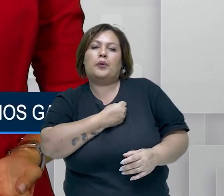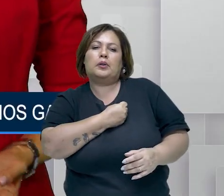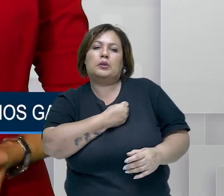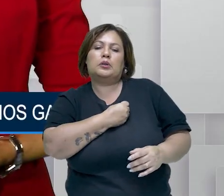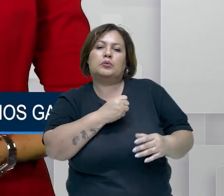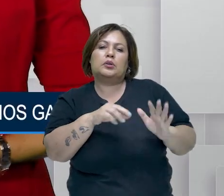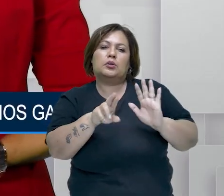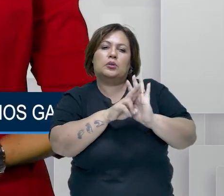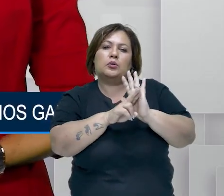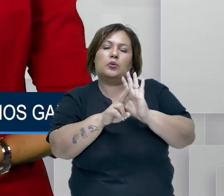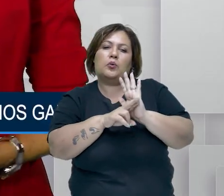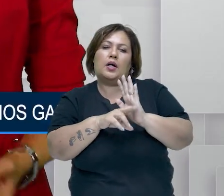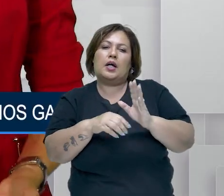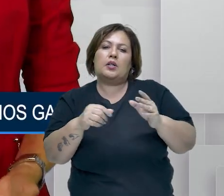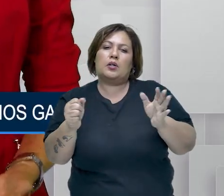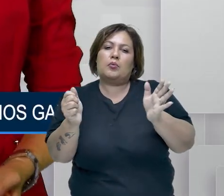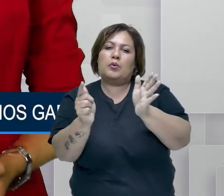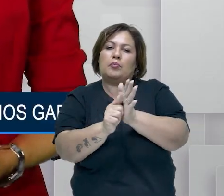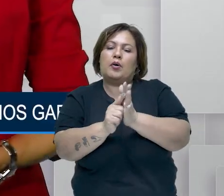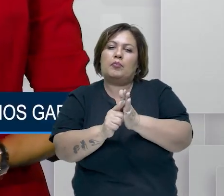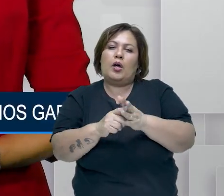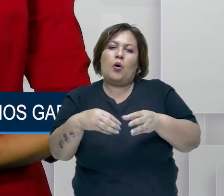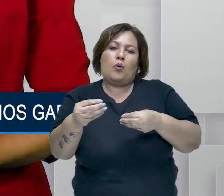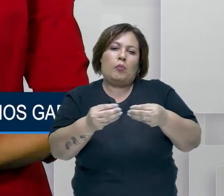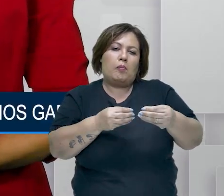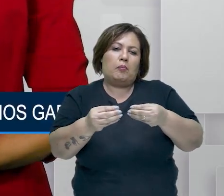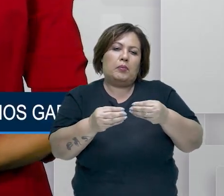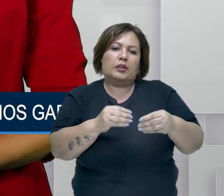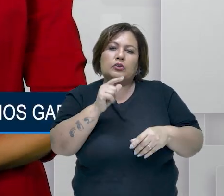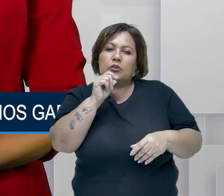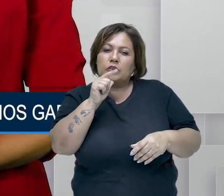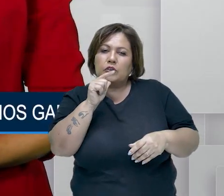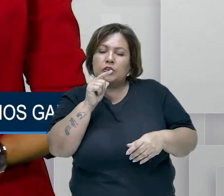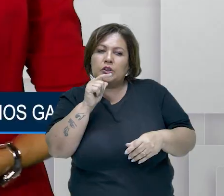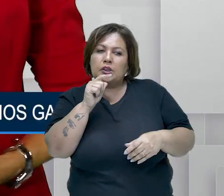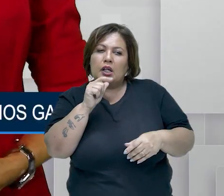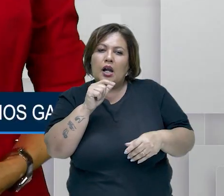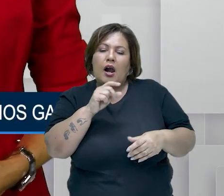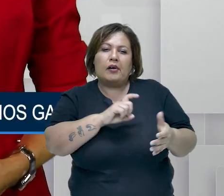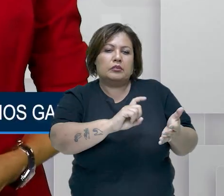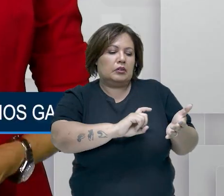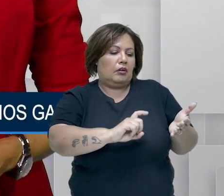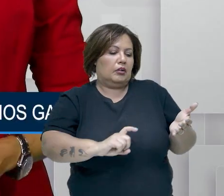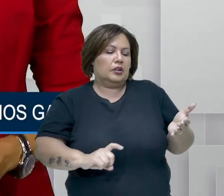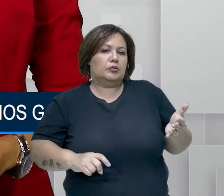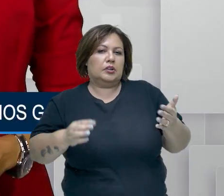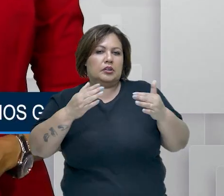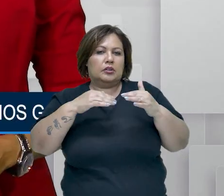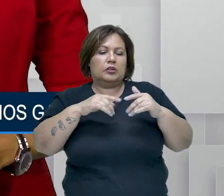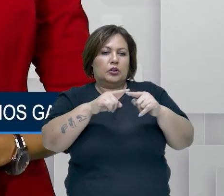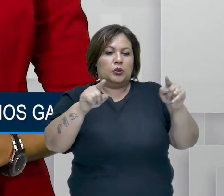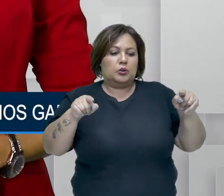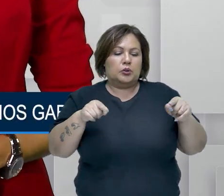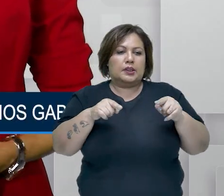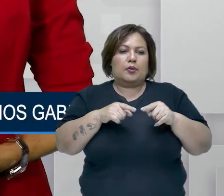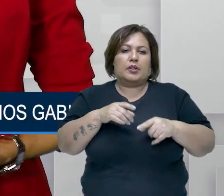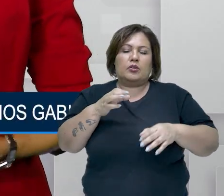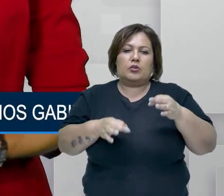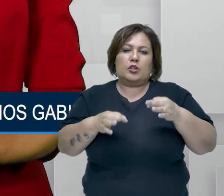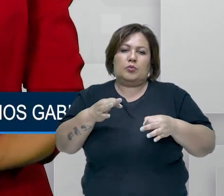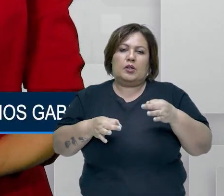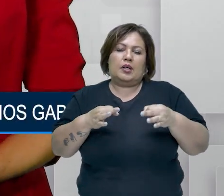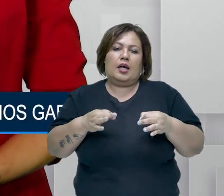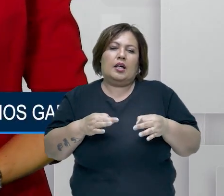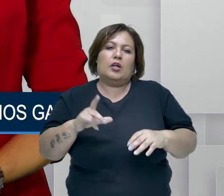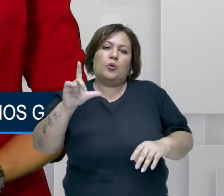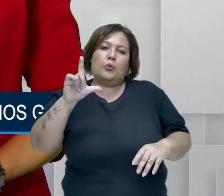diretrizes para o consumo de insumos como papel, garrafas plásticas de água mineral e impressoras nos gabinetes. O tribunal quer